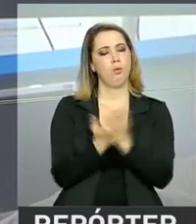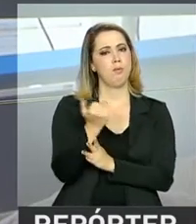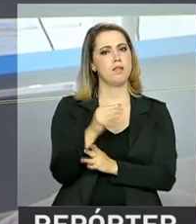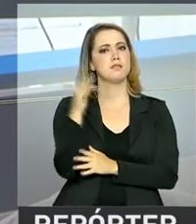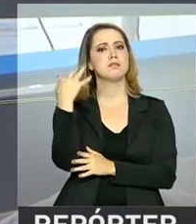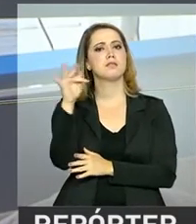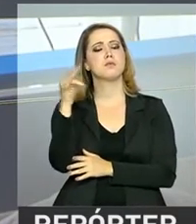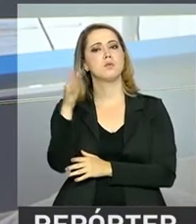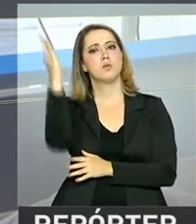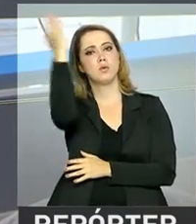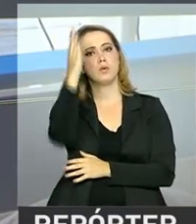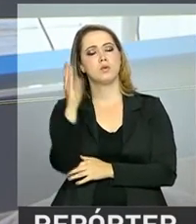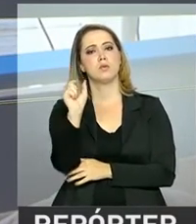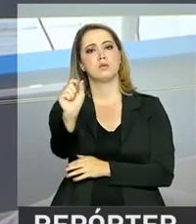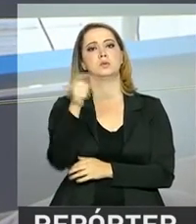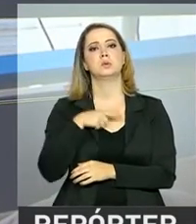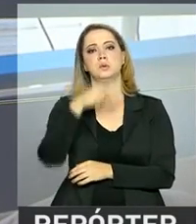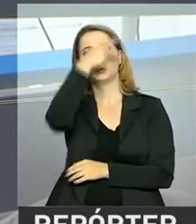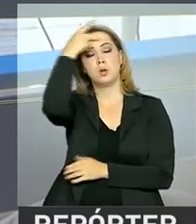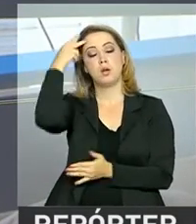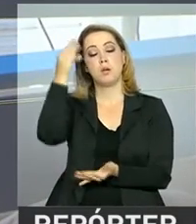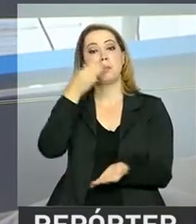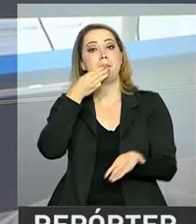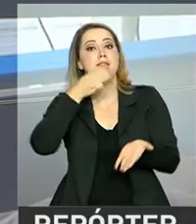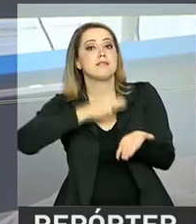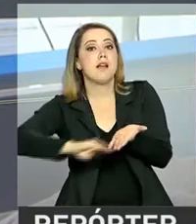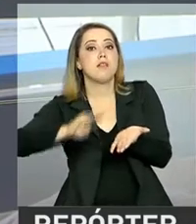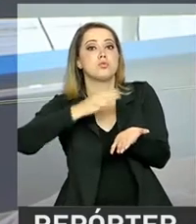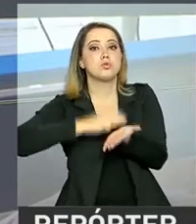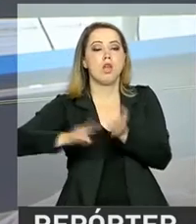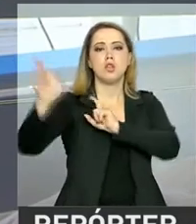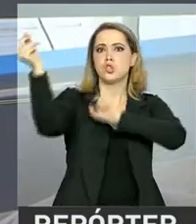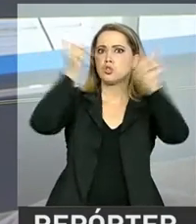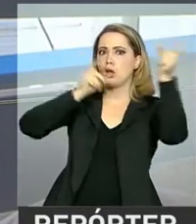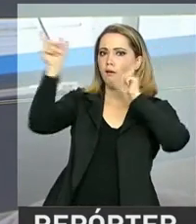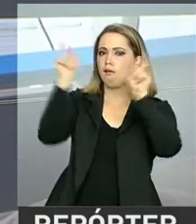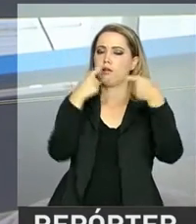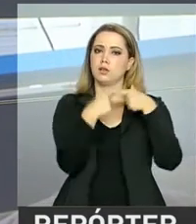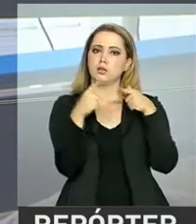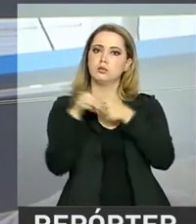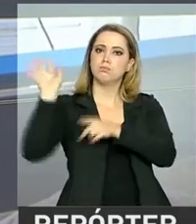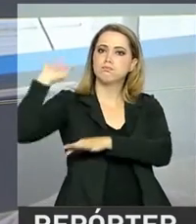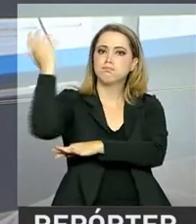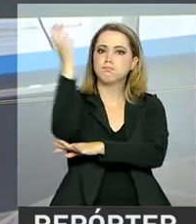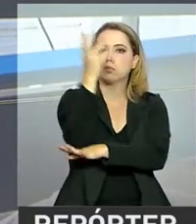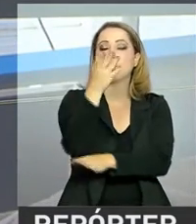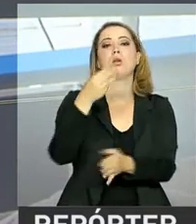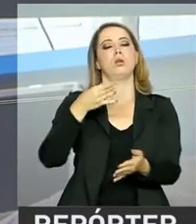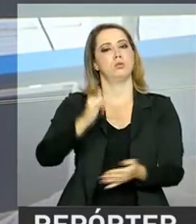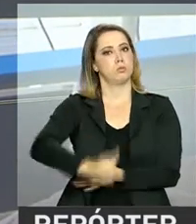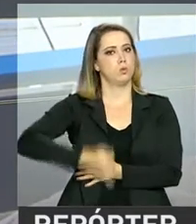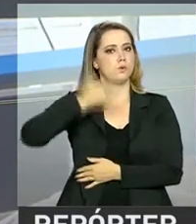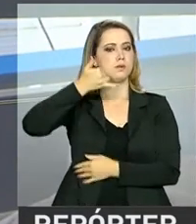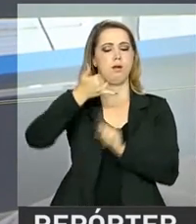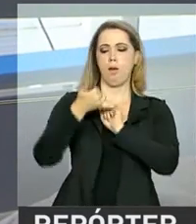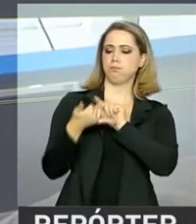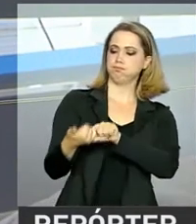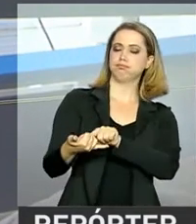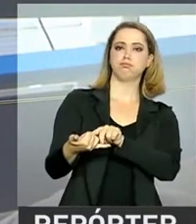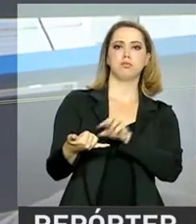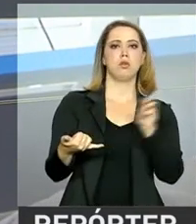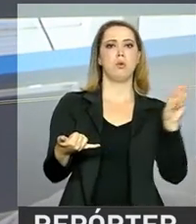os brasileiros começam a receber mensagens de alerta de desastres naturais no celular o serviço é uma parceria